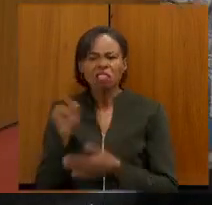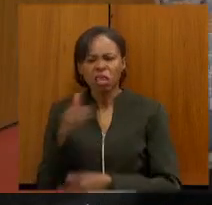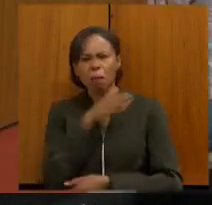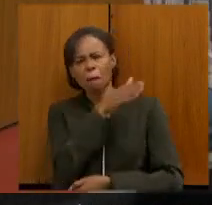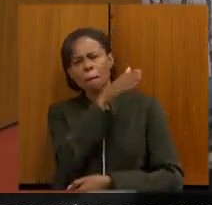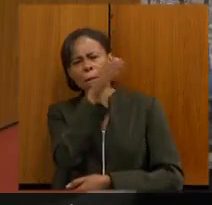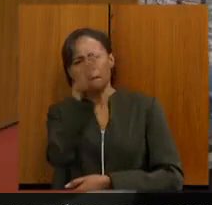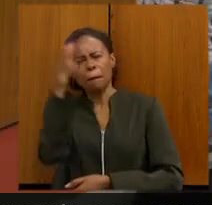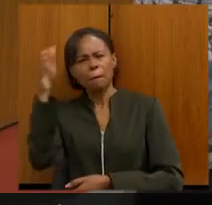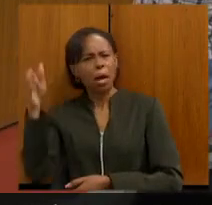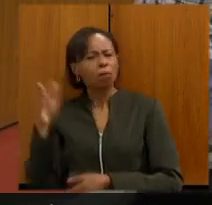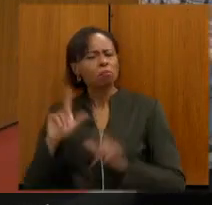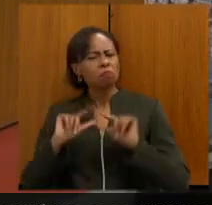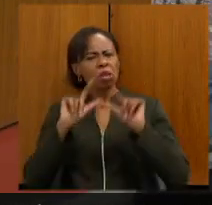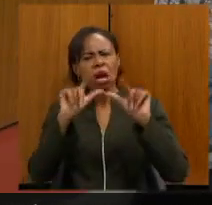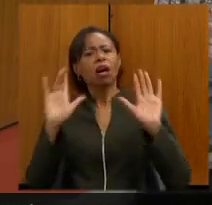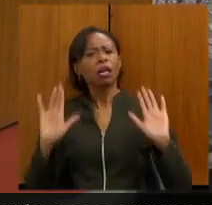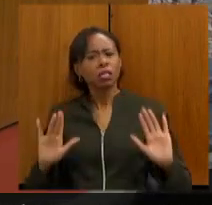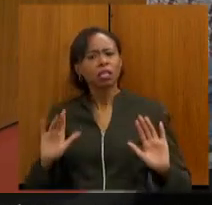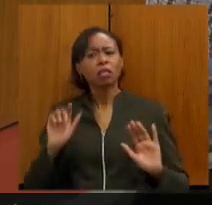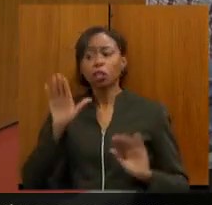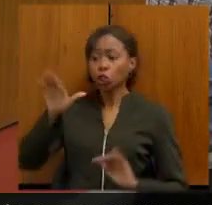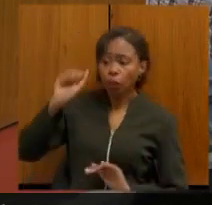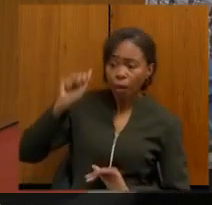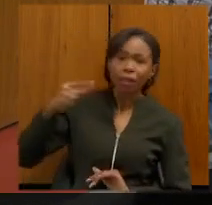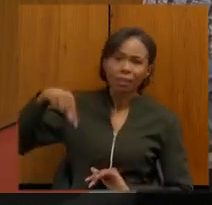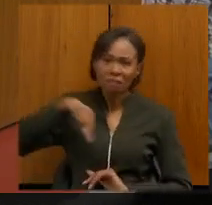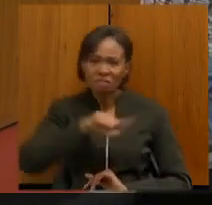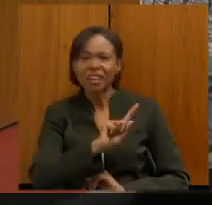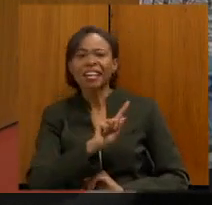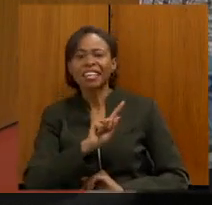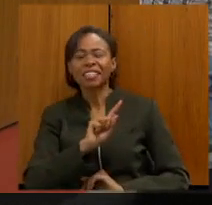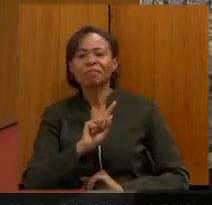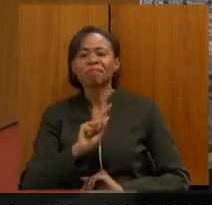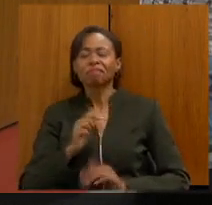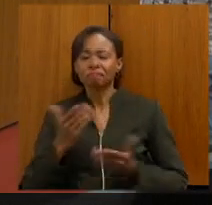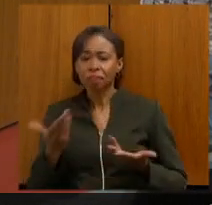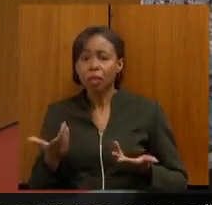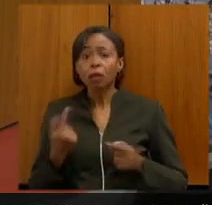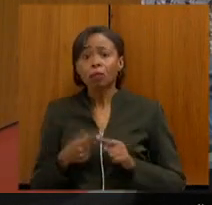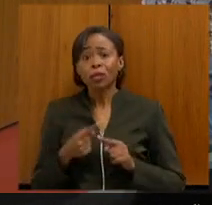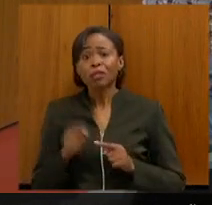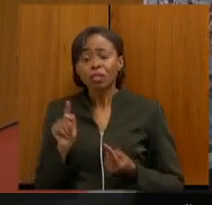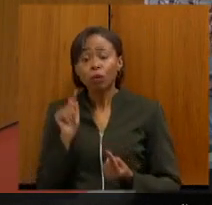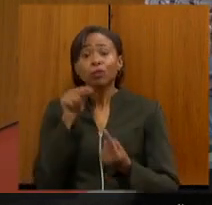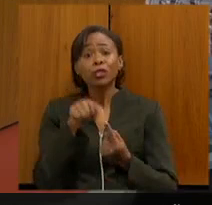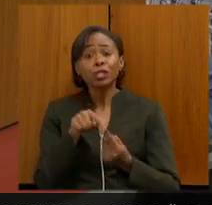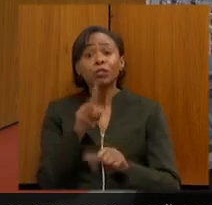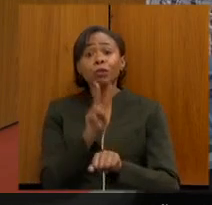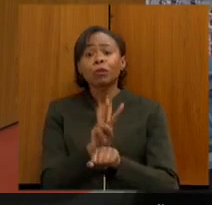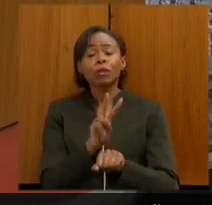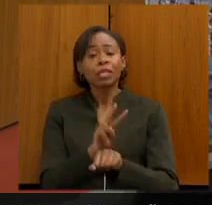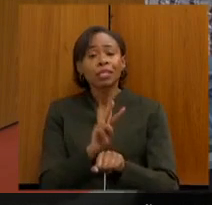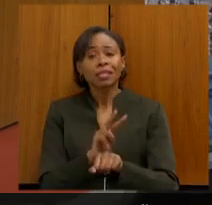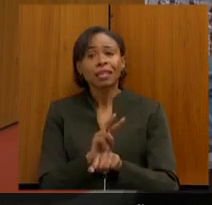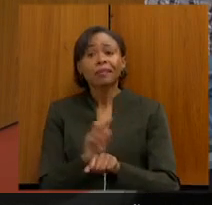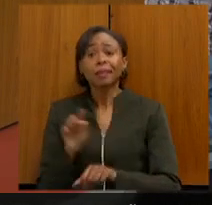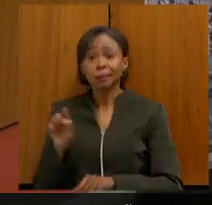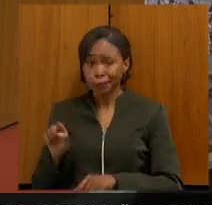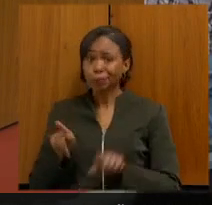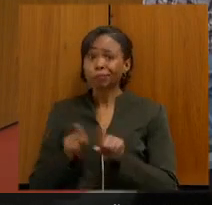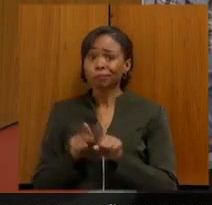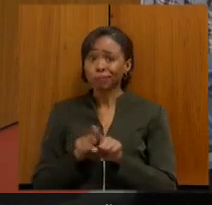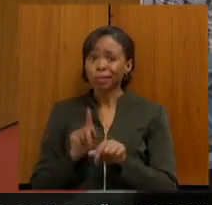todo canto e foi chamada vai para poder dar um mínimo de proteção mesmo quando a sua própria tensão tem